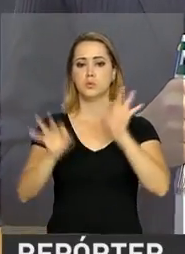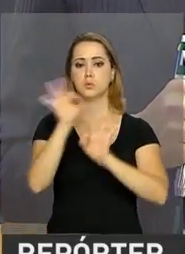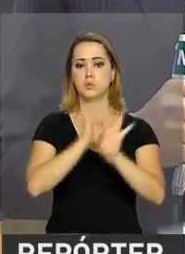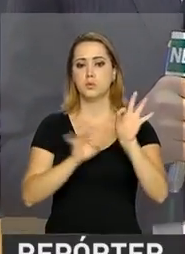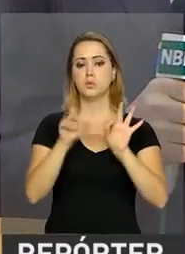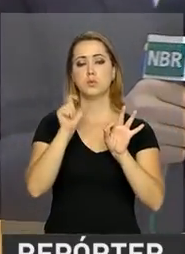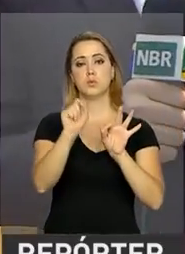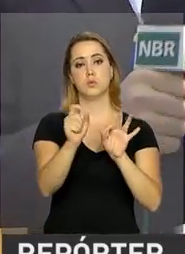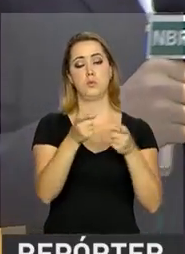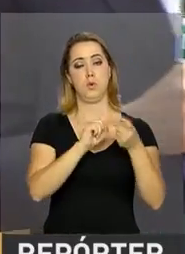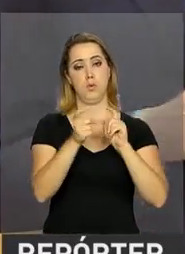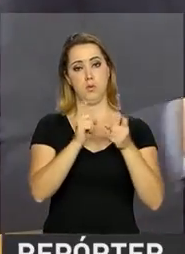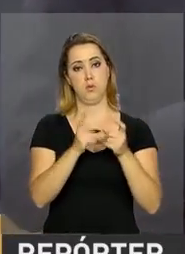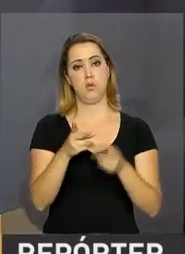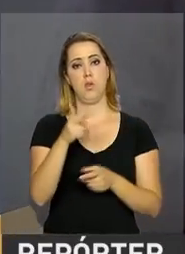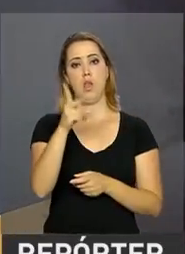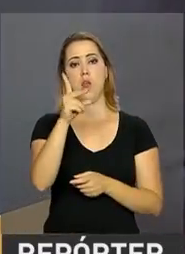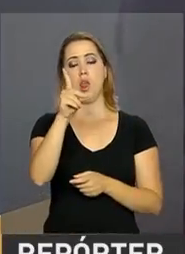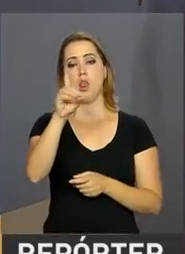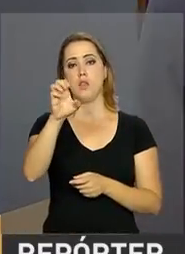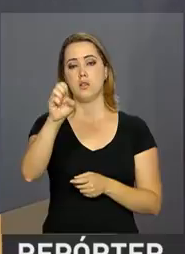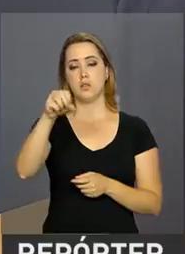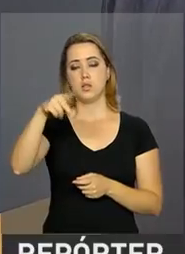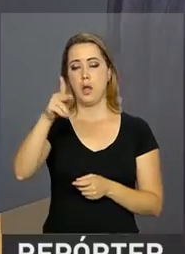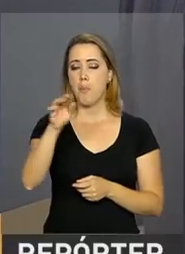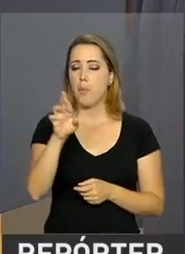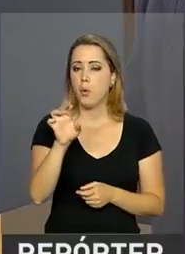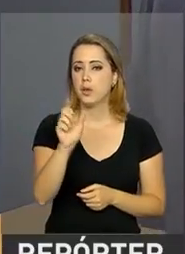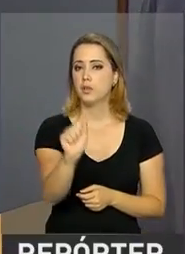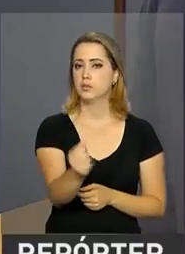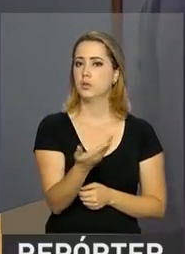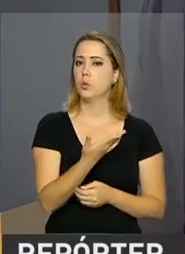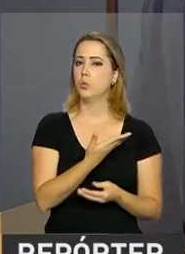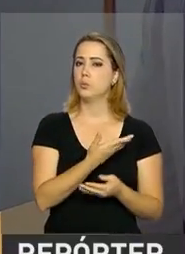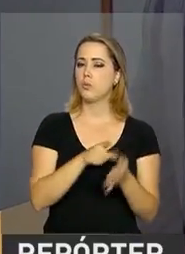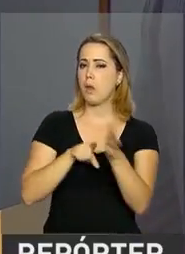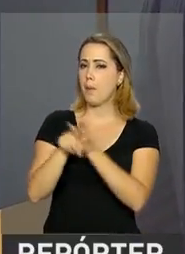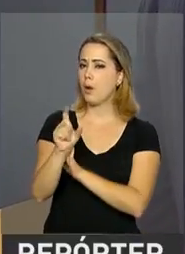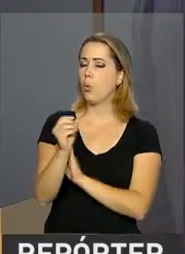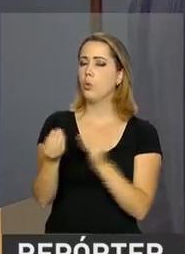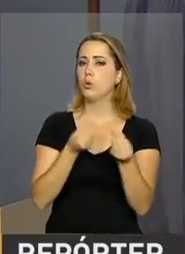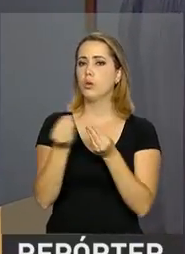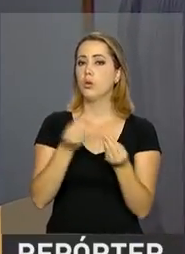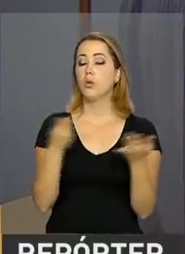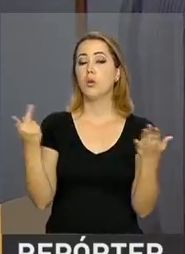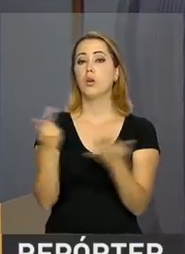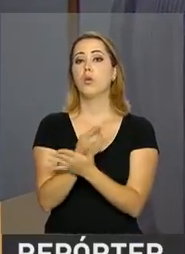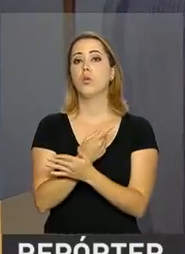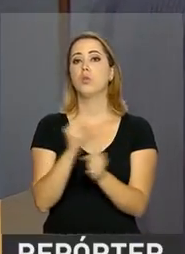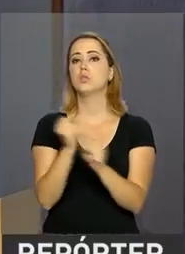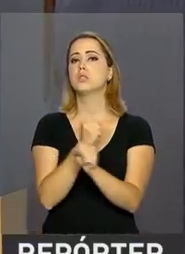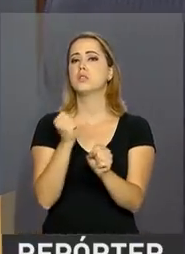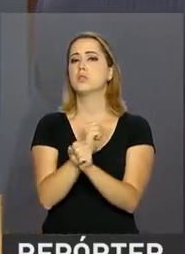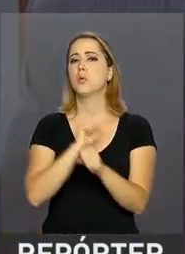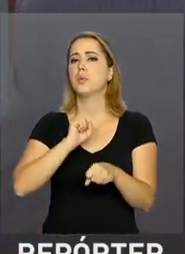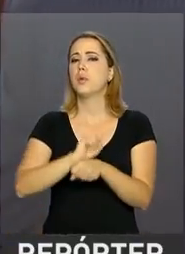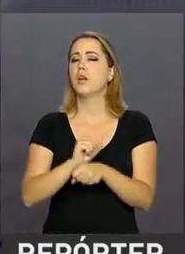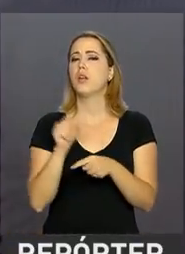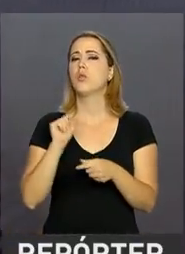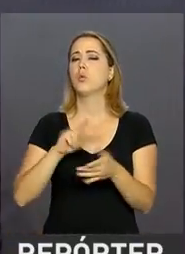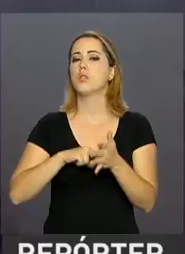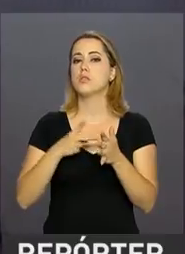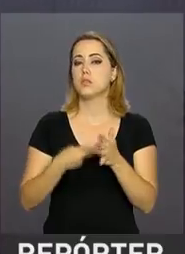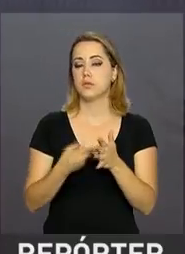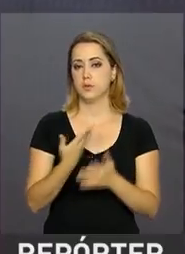desenvolvimento e gestão Débora Arocha diretora como que essas medidas vão impactar na redução de obras paradas hoje